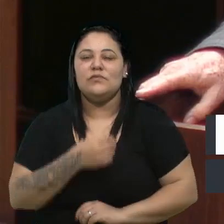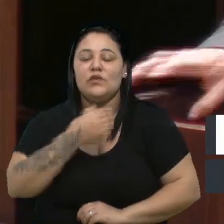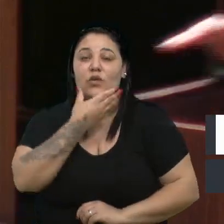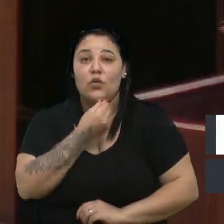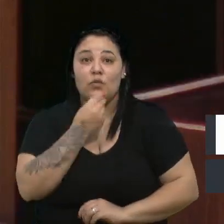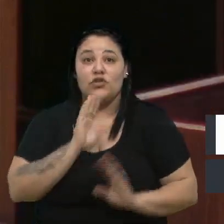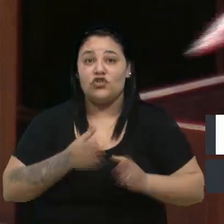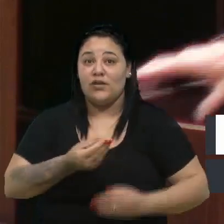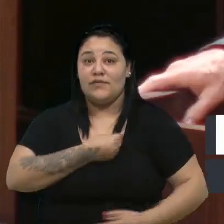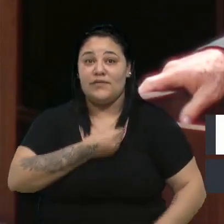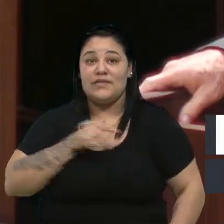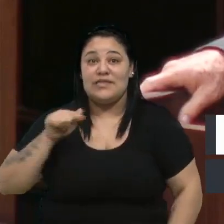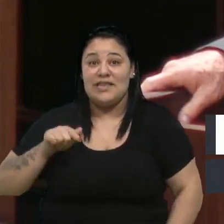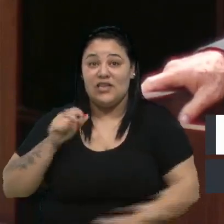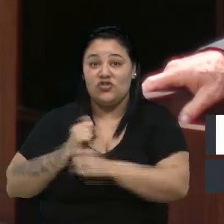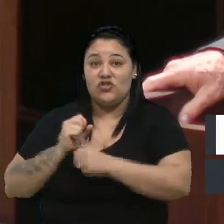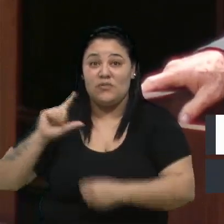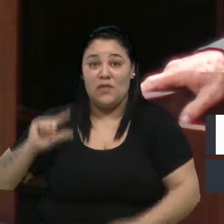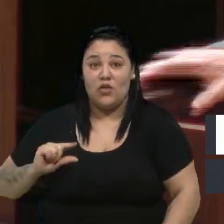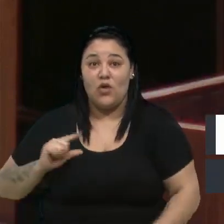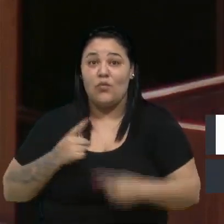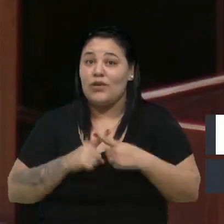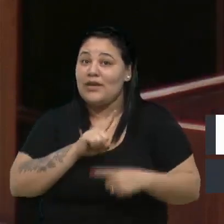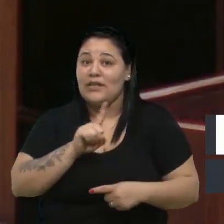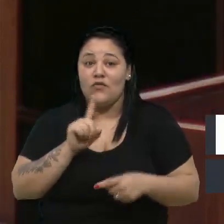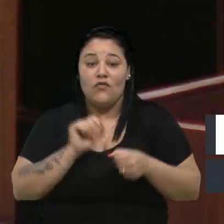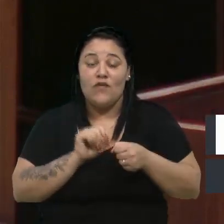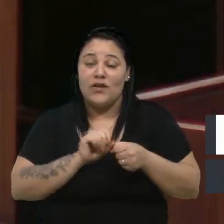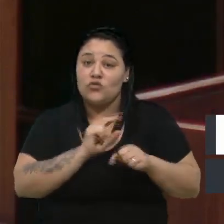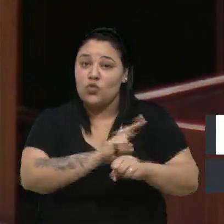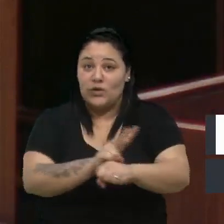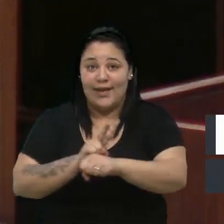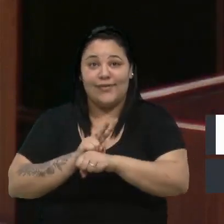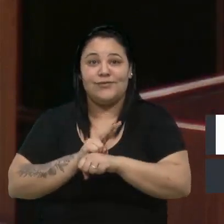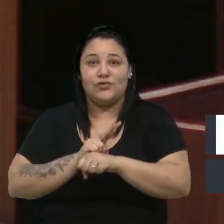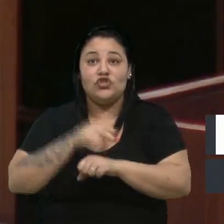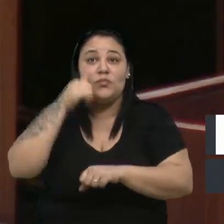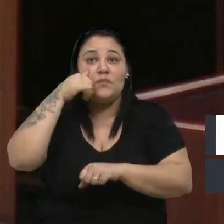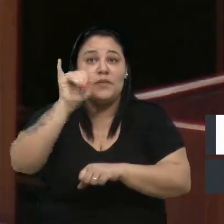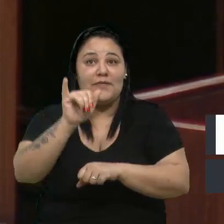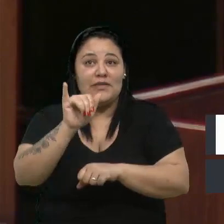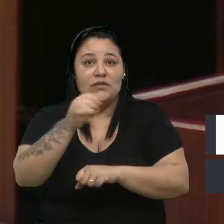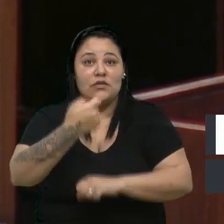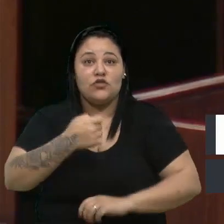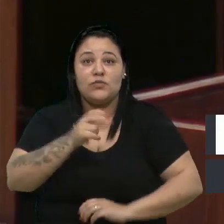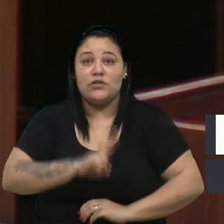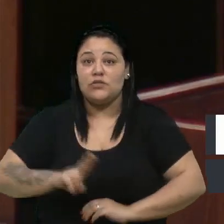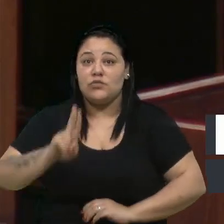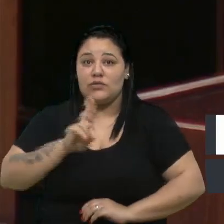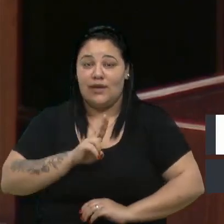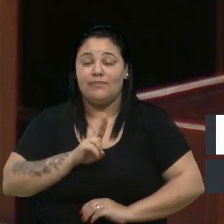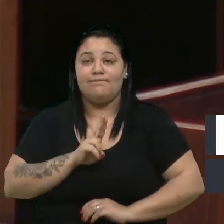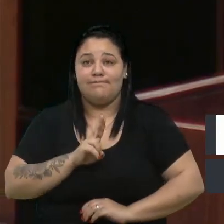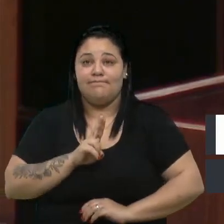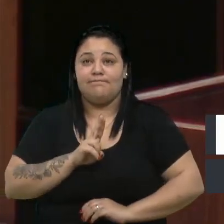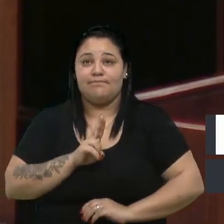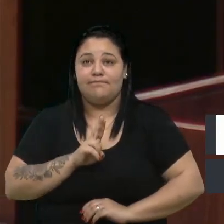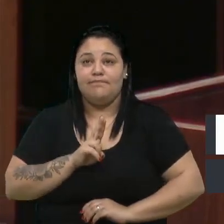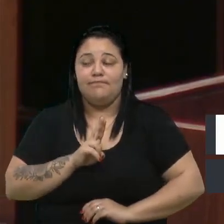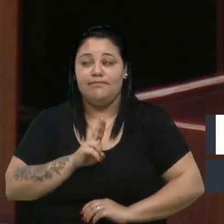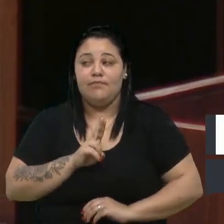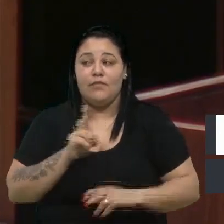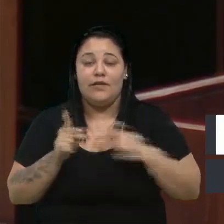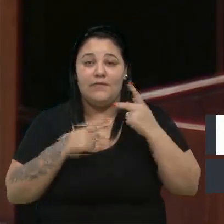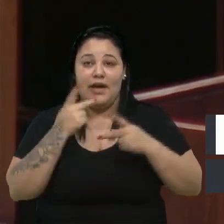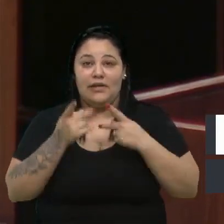fazer a prevenção adequada. Isso nós temos que usar os meios, e esse meio da fala